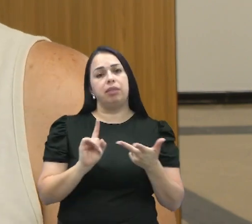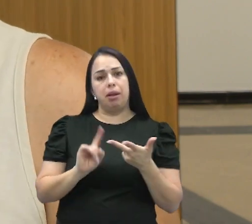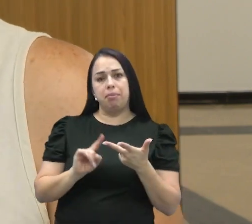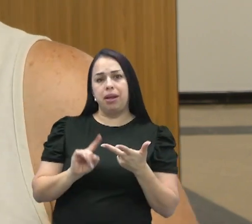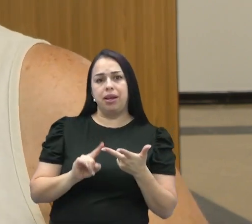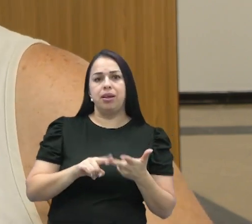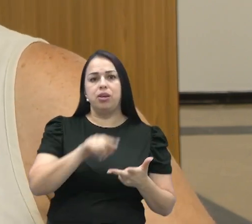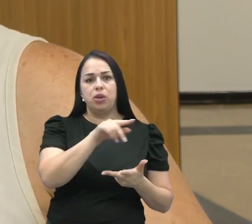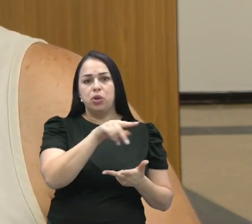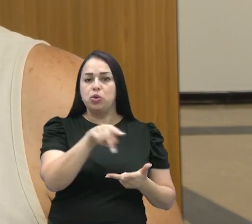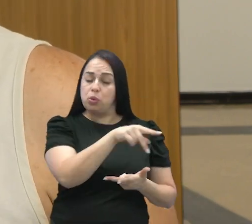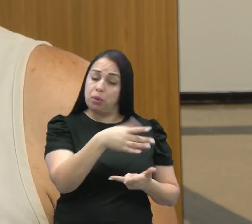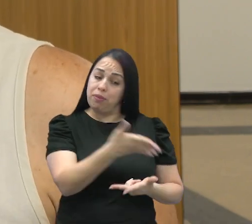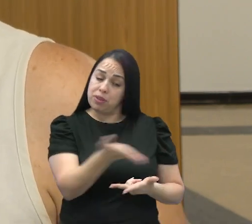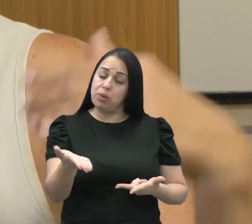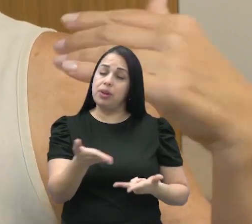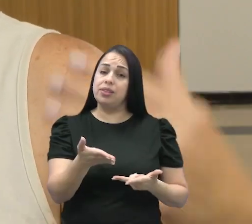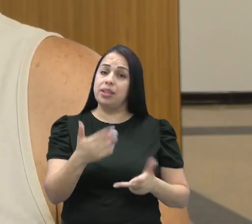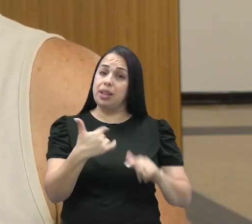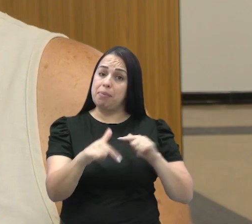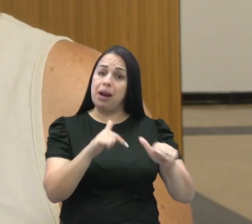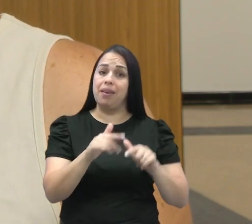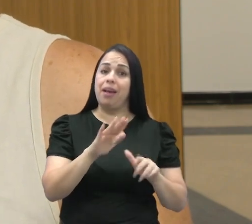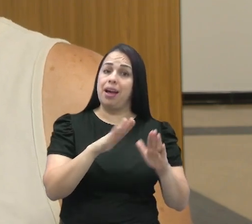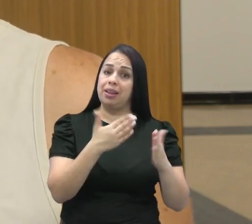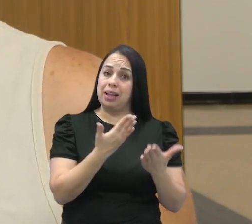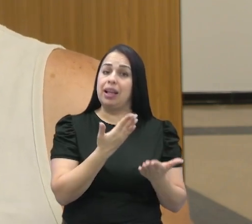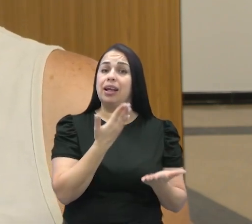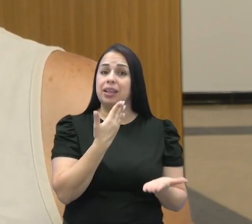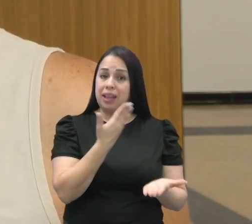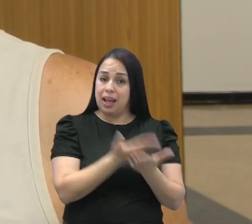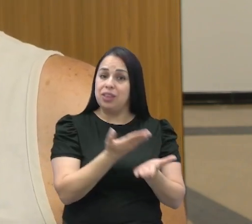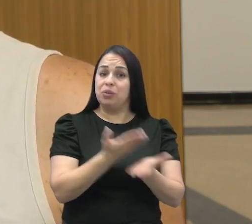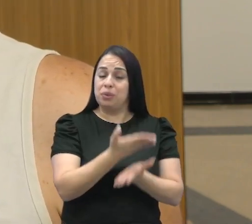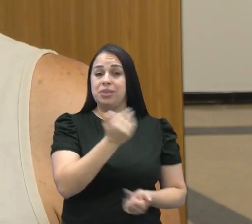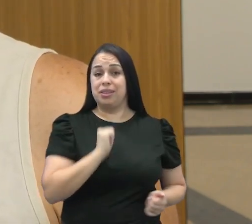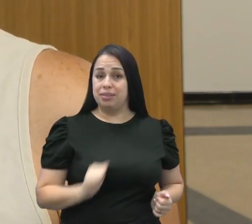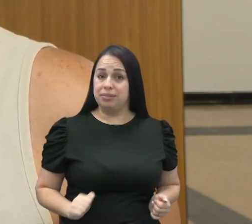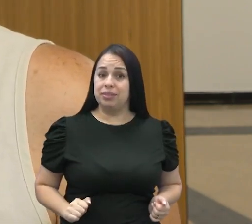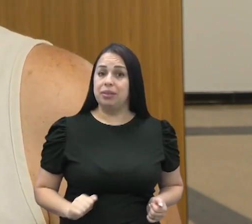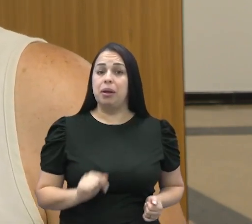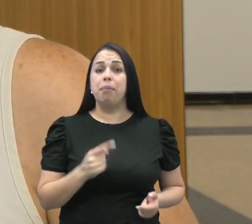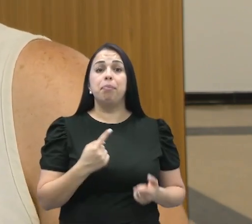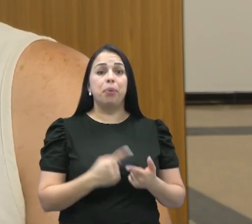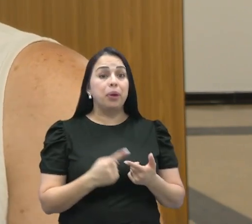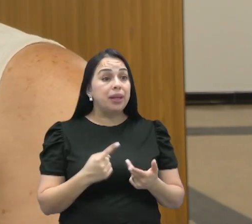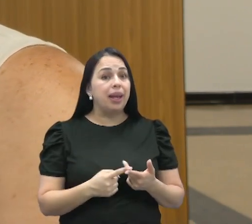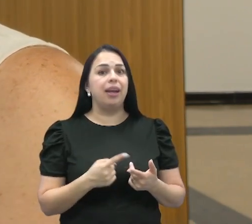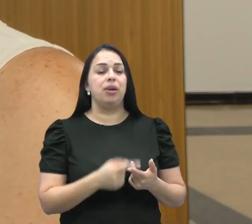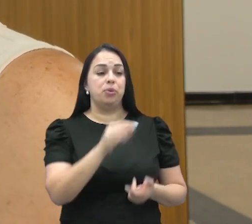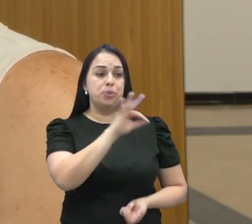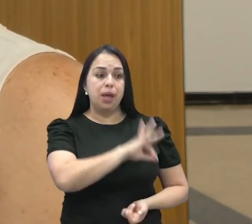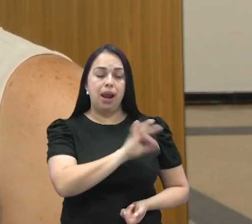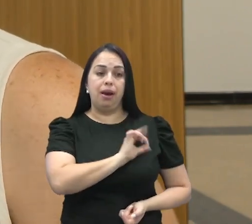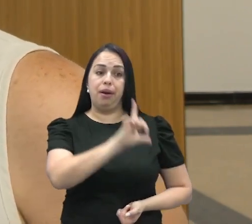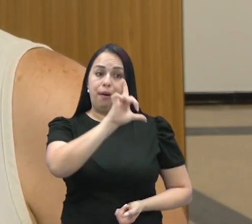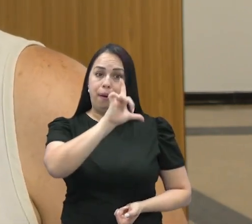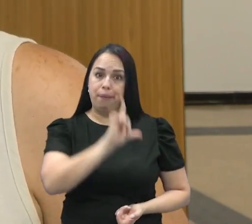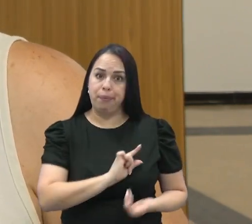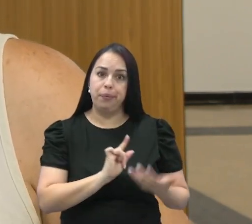desenvolvam. Eu acho que são grandes desafios, além dos trabalhadores e das trabalhadoras da educação, que esses estão cada vez